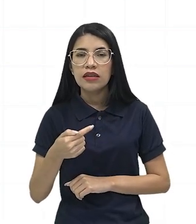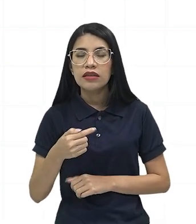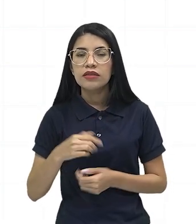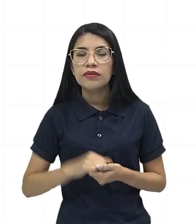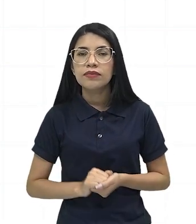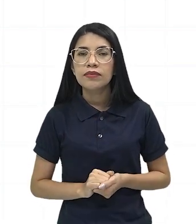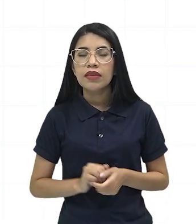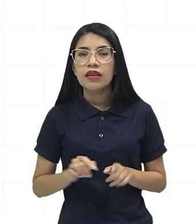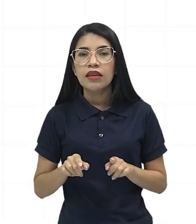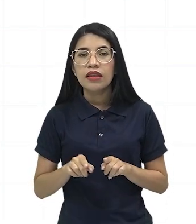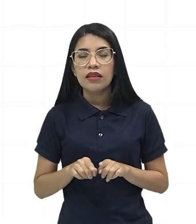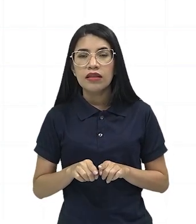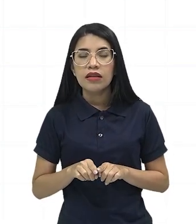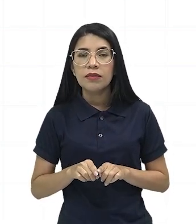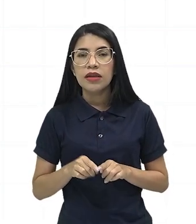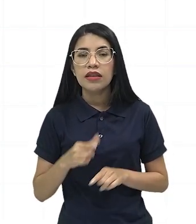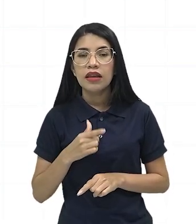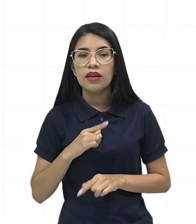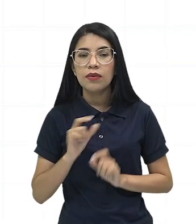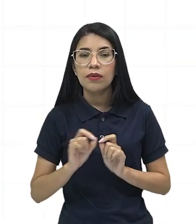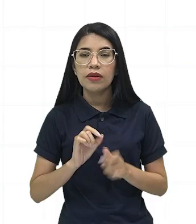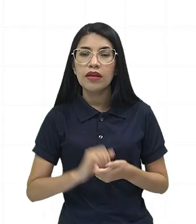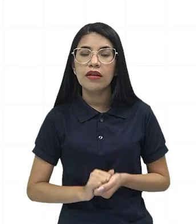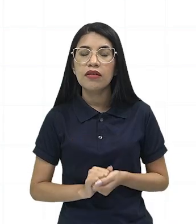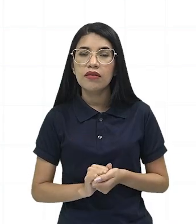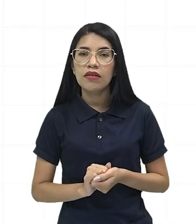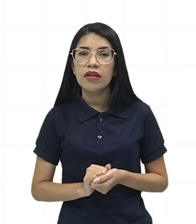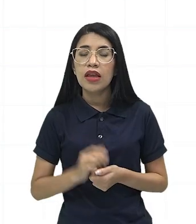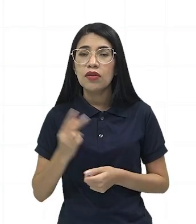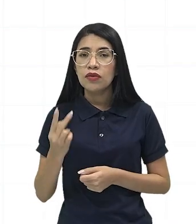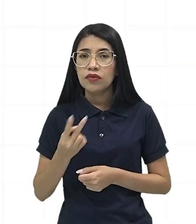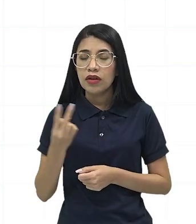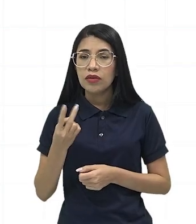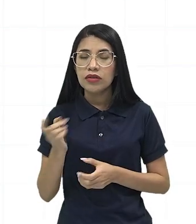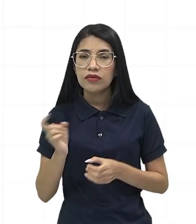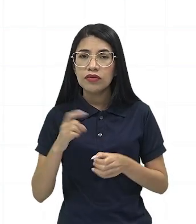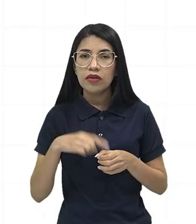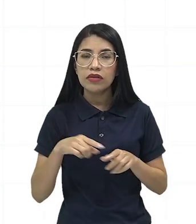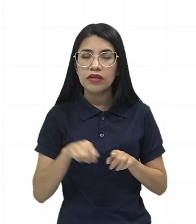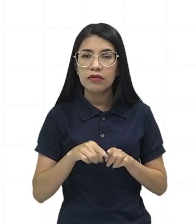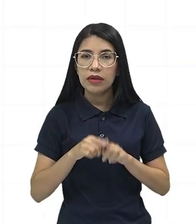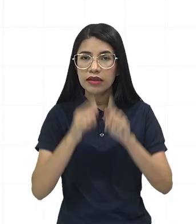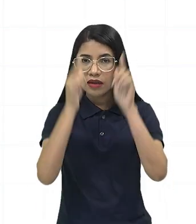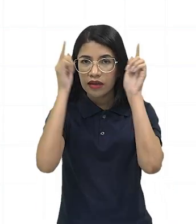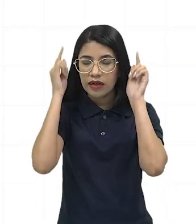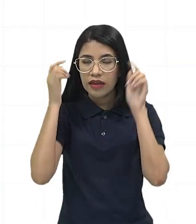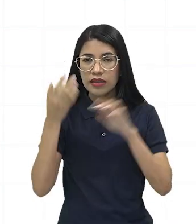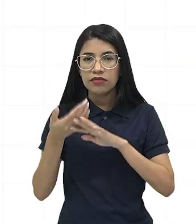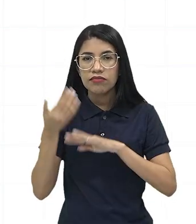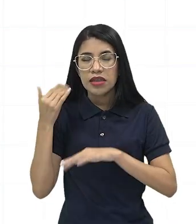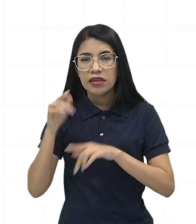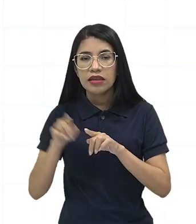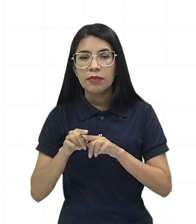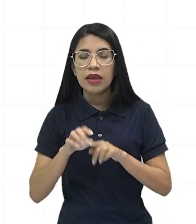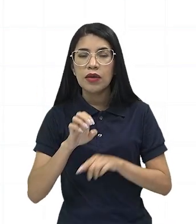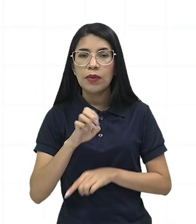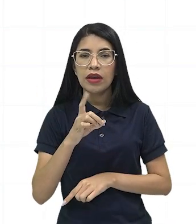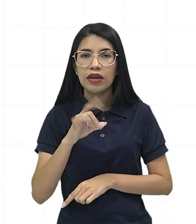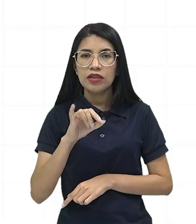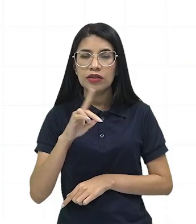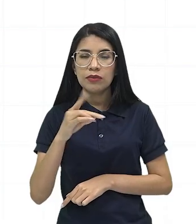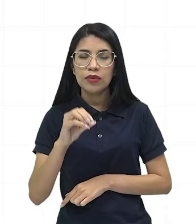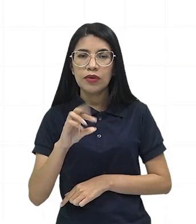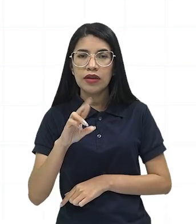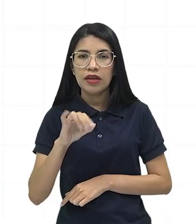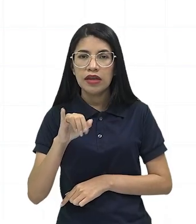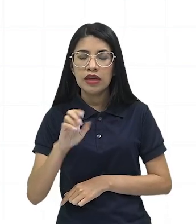Shakespeare. Nós temos a retomada de valores que estavam lá na Grécia Antiga. Por exemplo, a peça Édipo Rei, na Grécia Antiga,